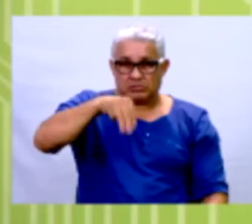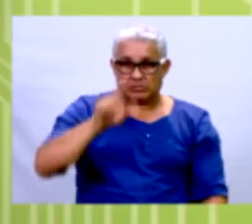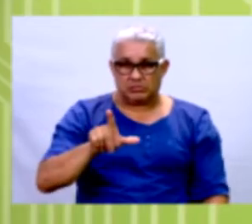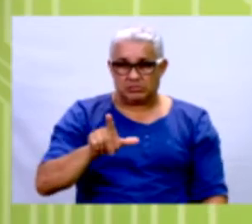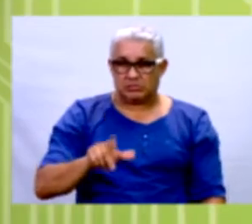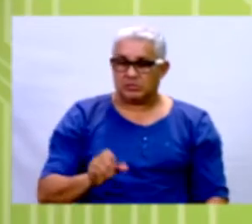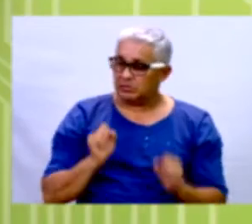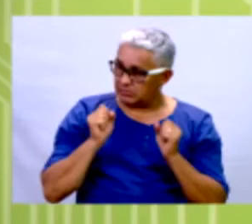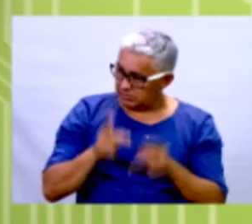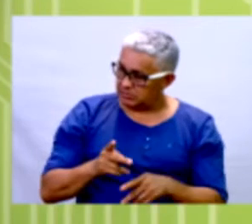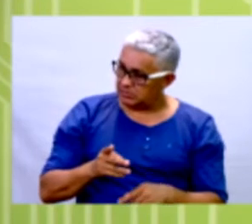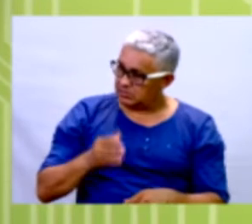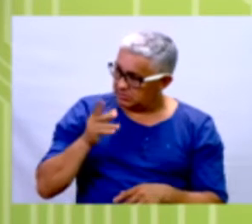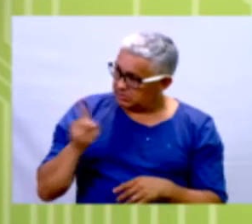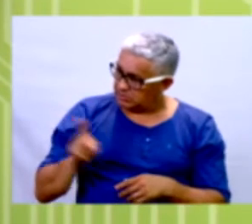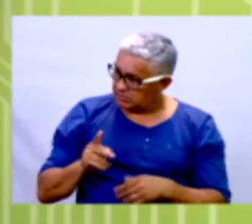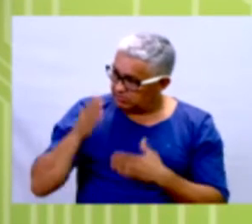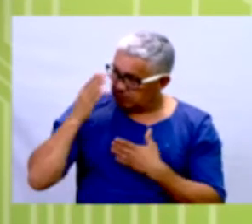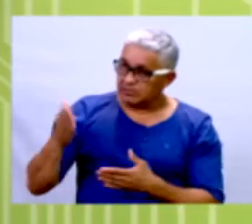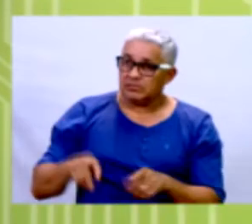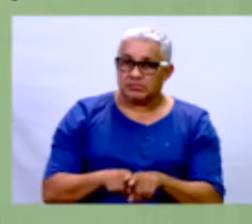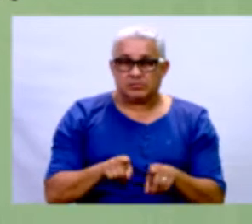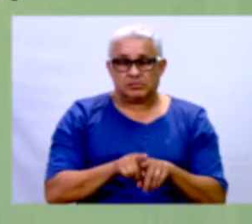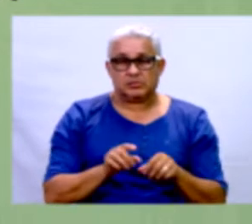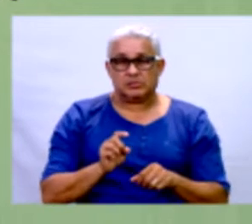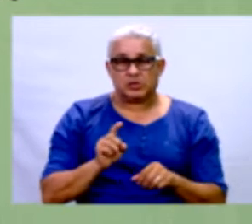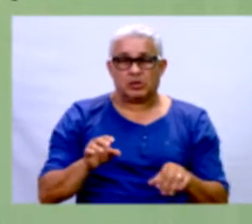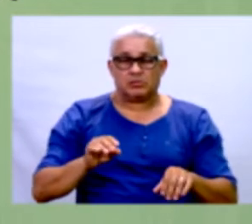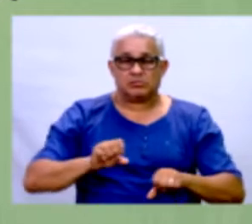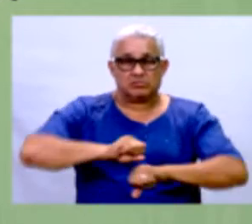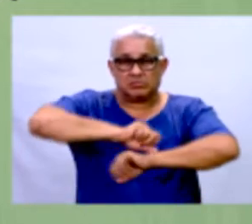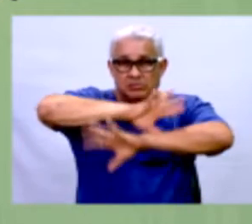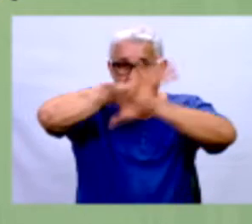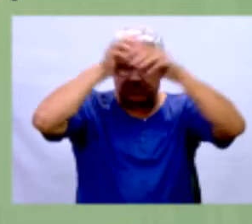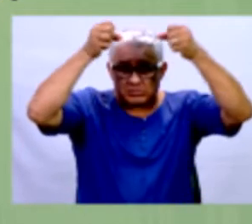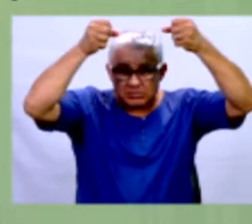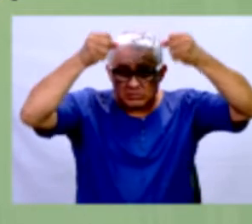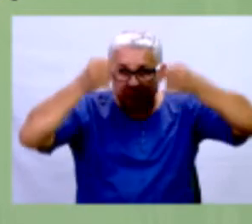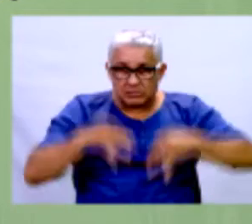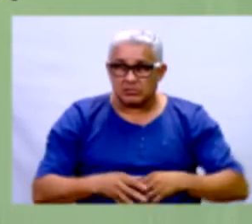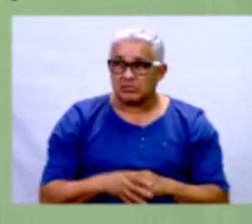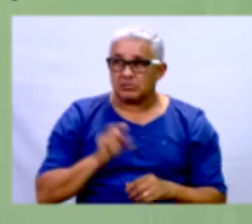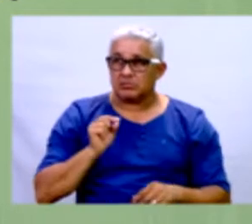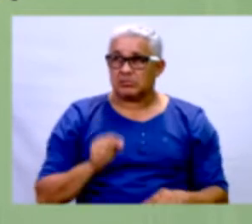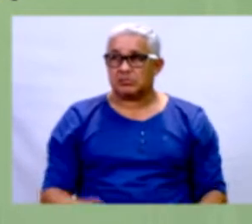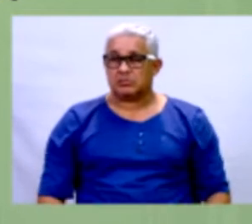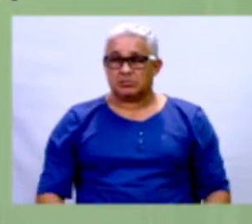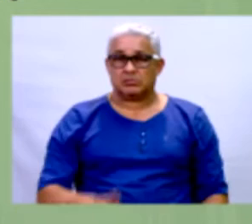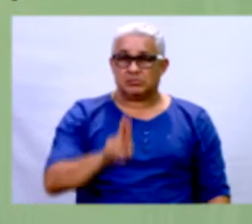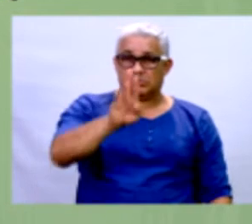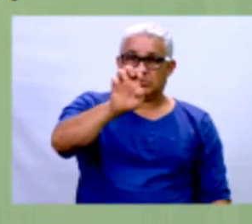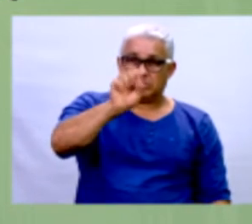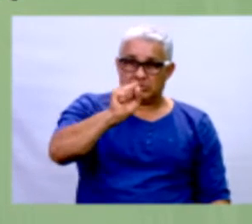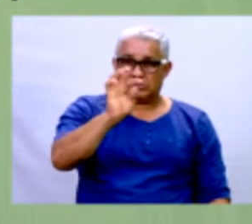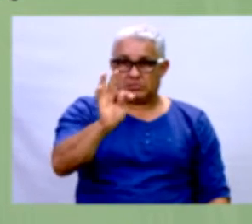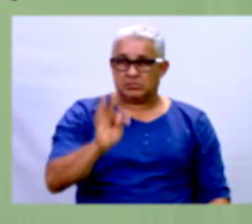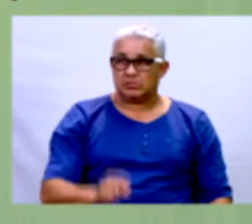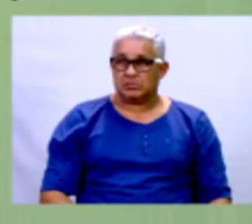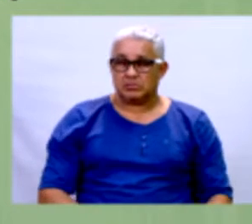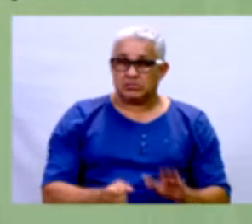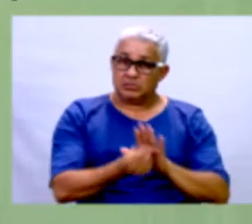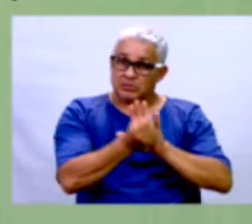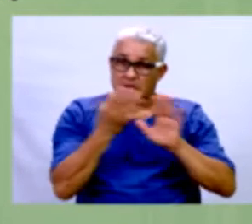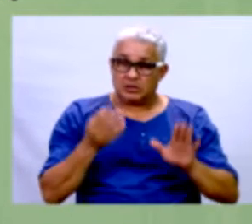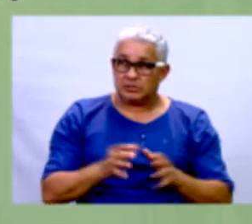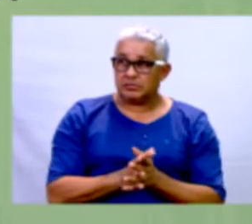professor. Apenas para incrementar aí a ideia do que foi passado, né? O REST é frequentemente aplicado ao